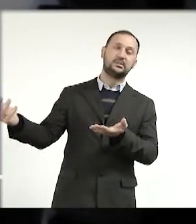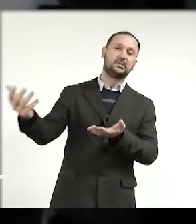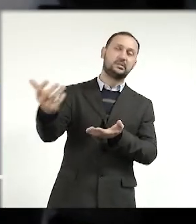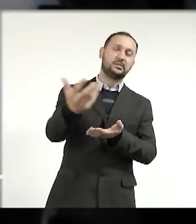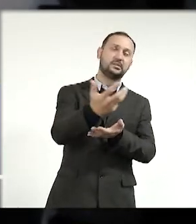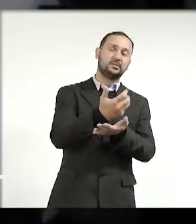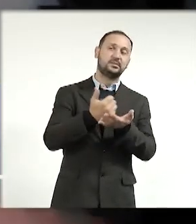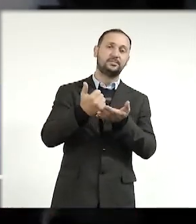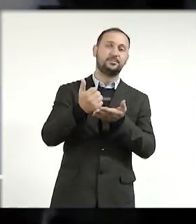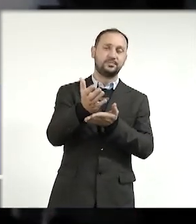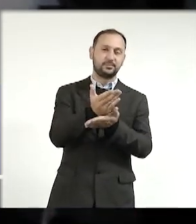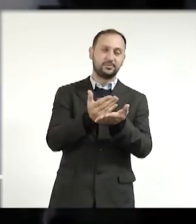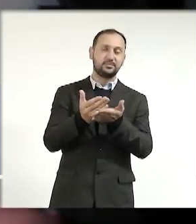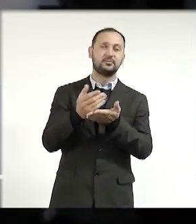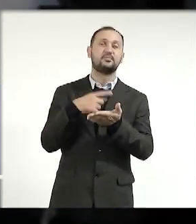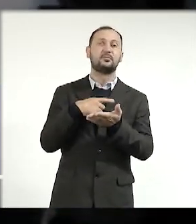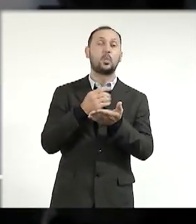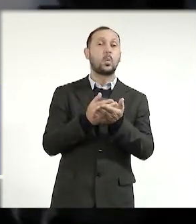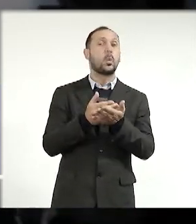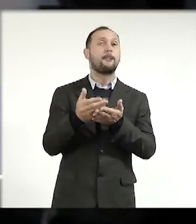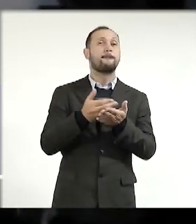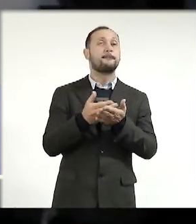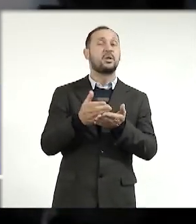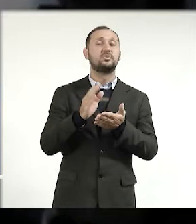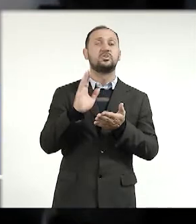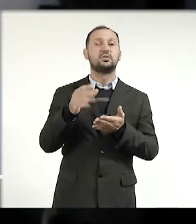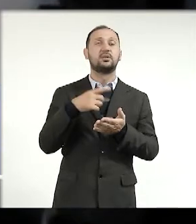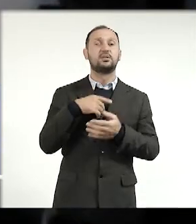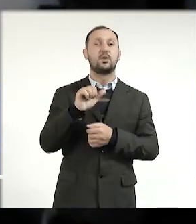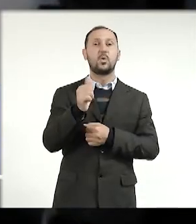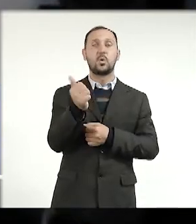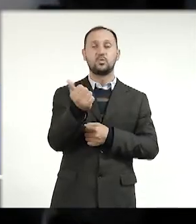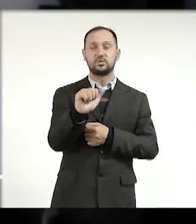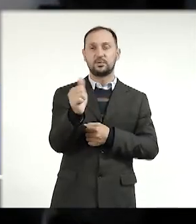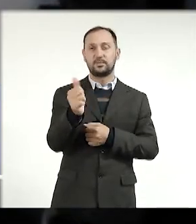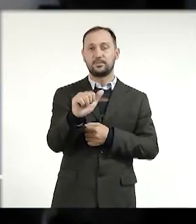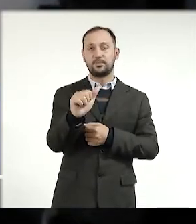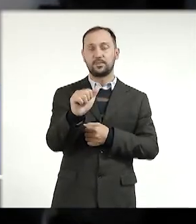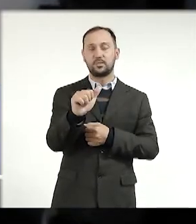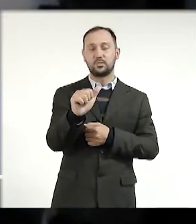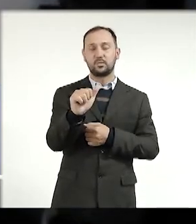arrecadação, só no início dessa arrecadação já são